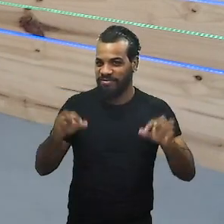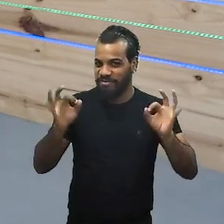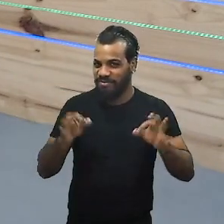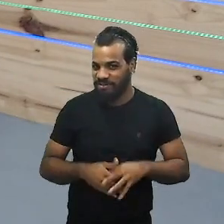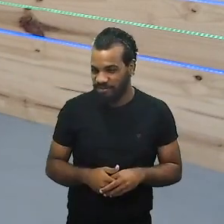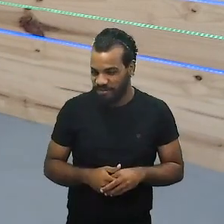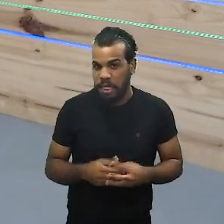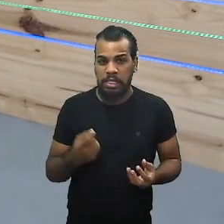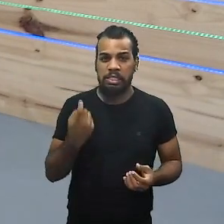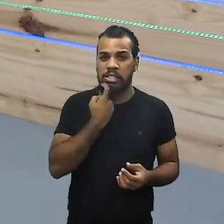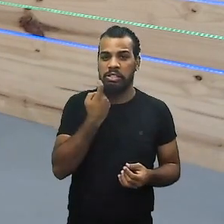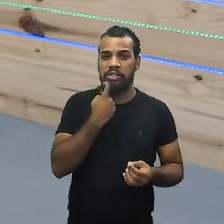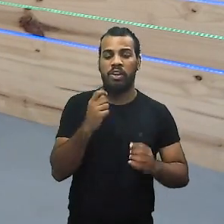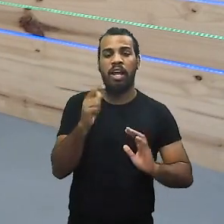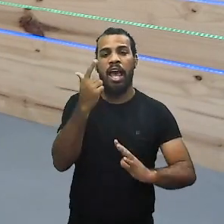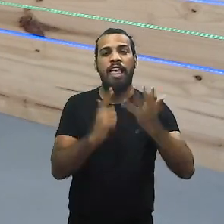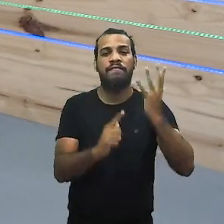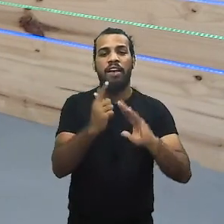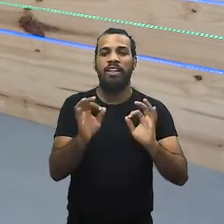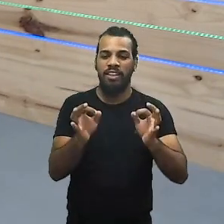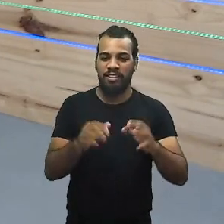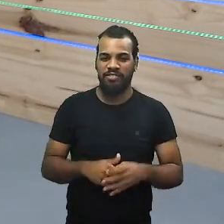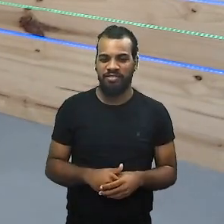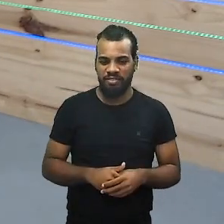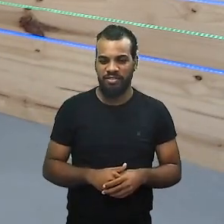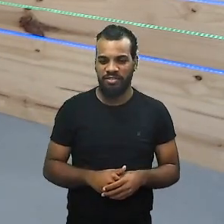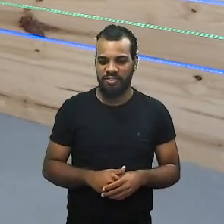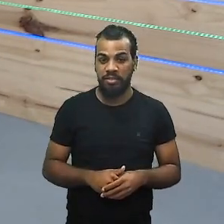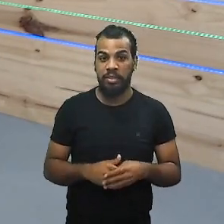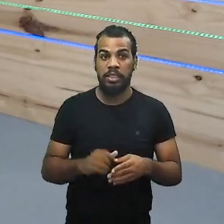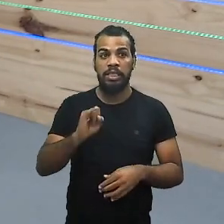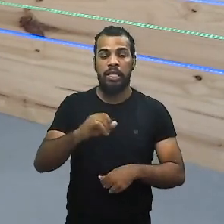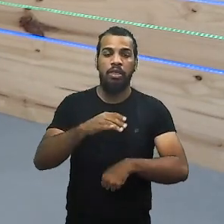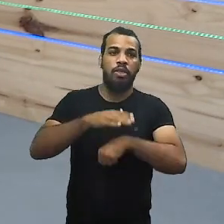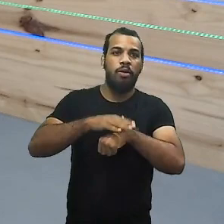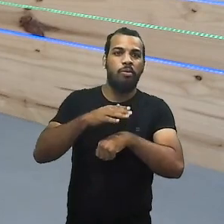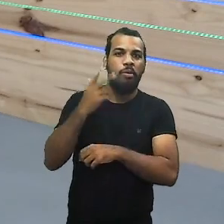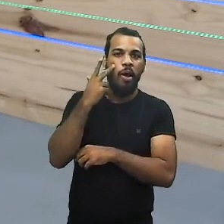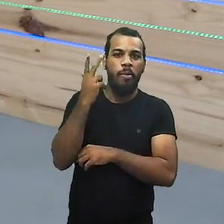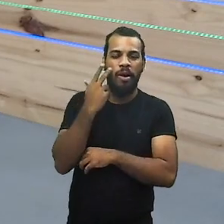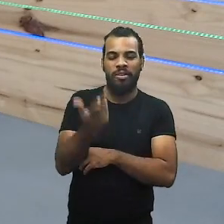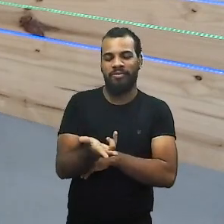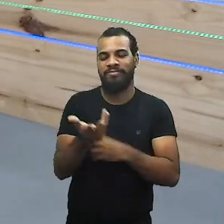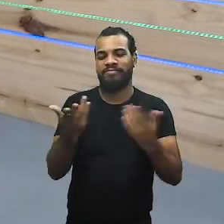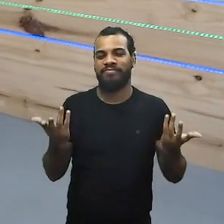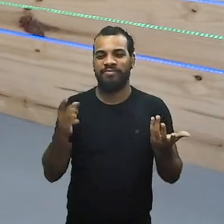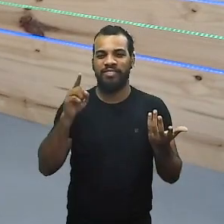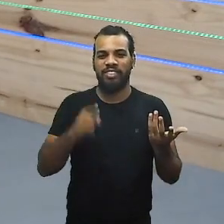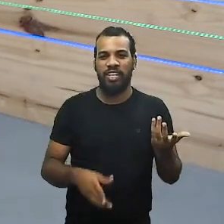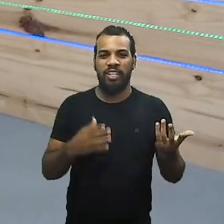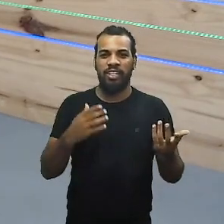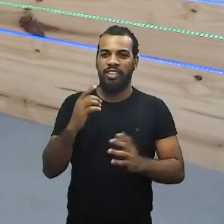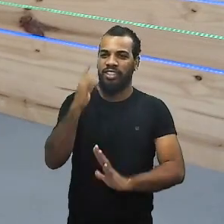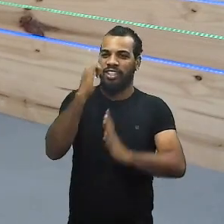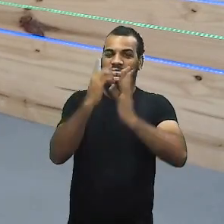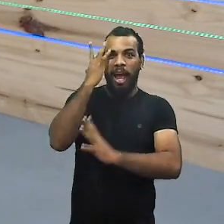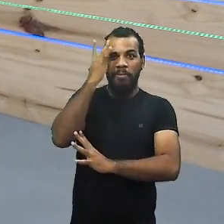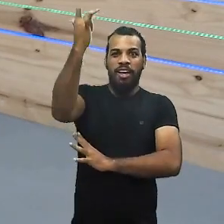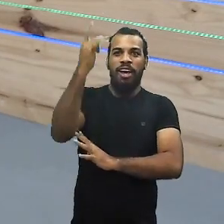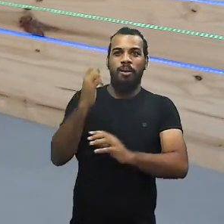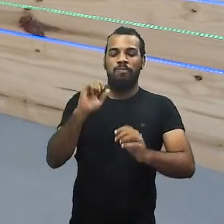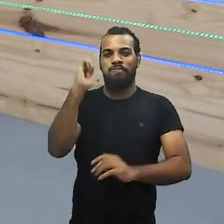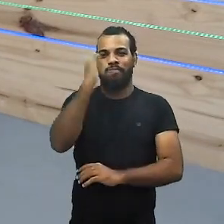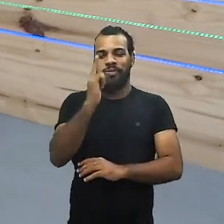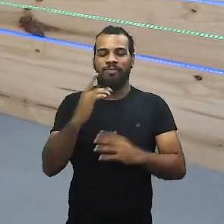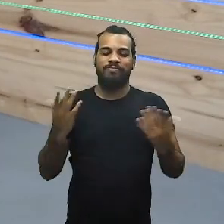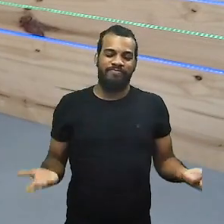a sexta-feira de Carnaval, né? Se a gente tivesse em tempos normais, tava todo mundo aqui já sentindo o cheiro do galo amanhã, mas aí a gente